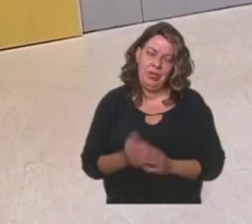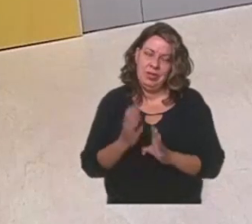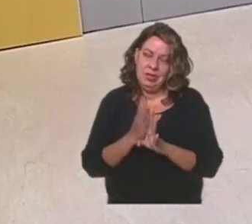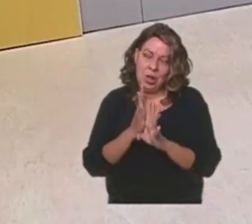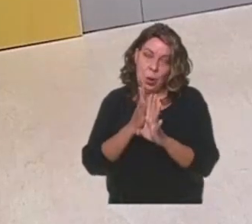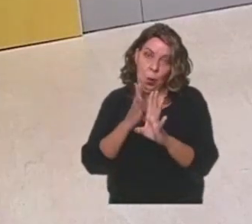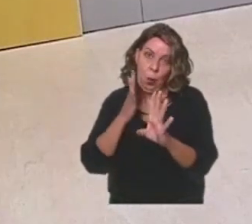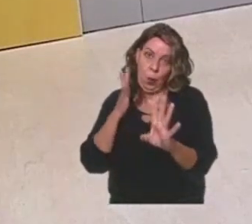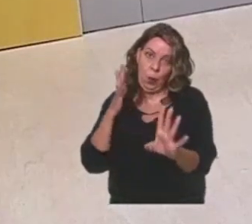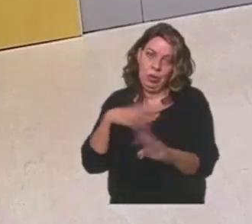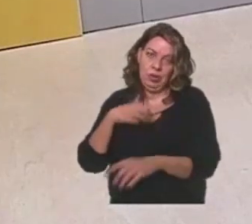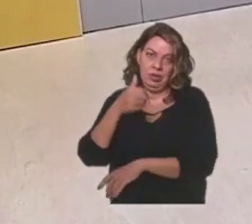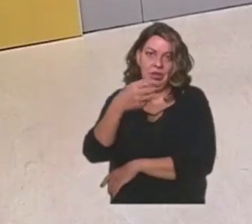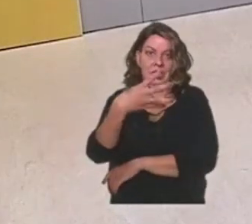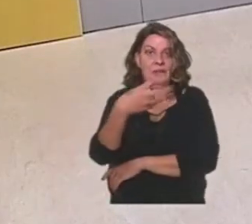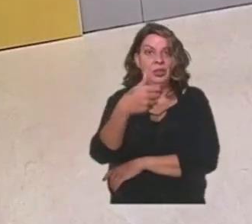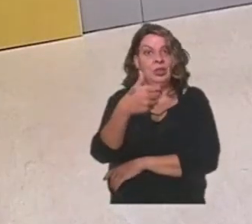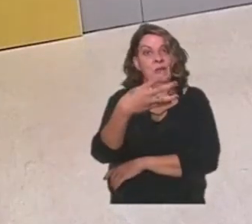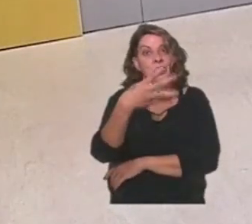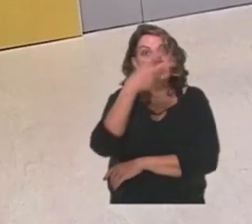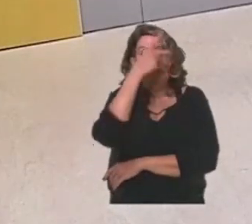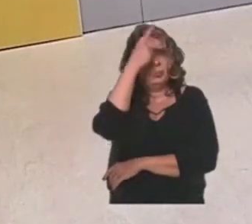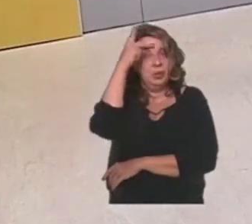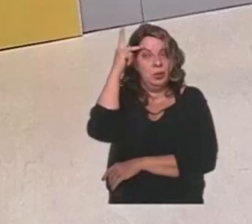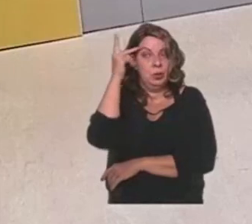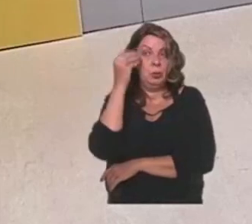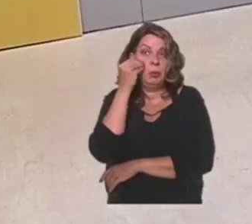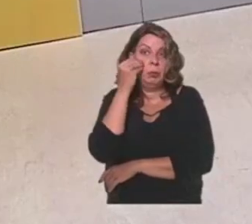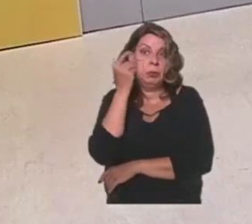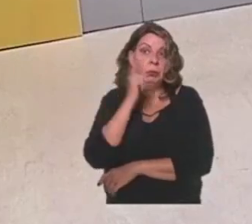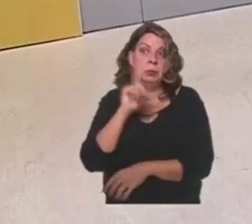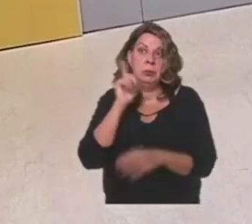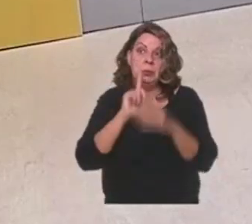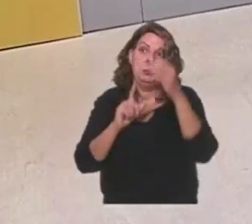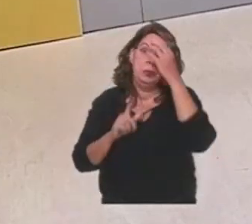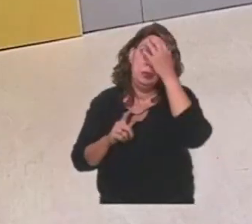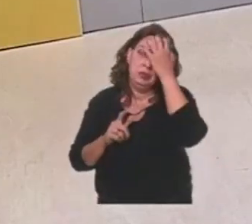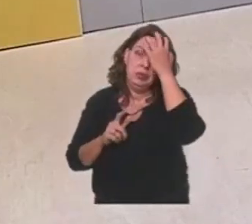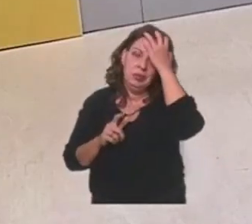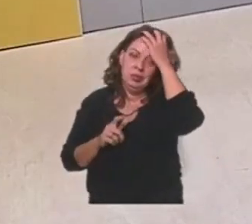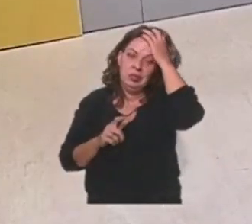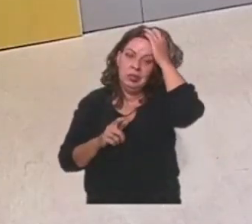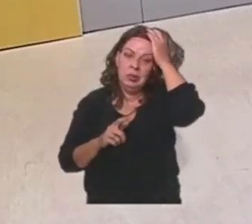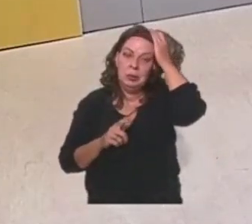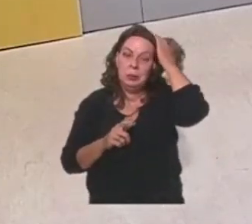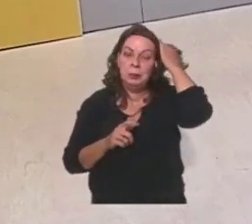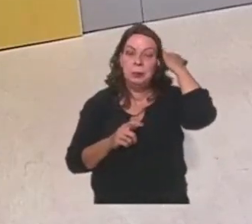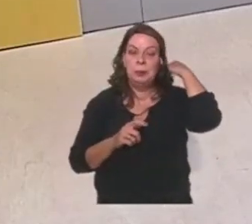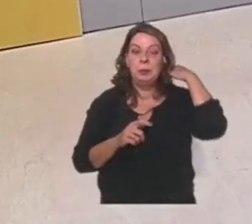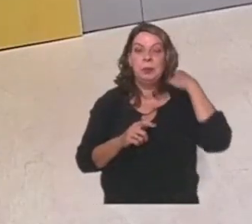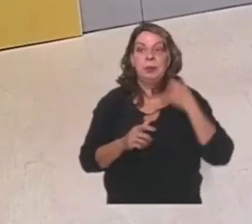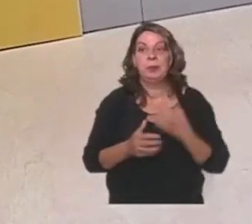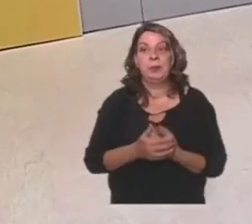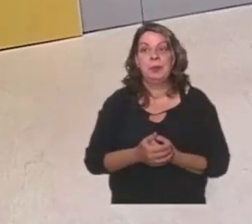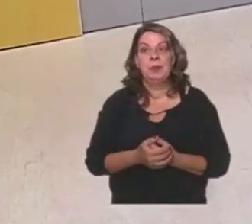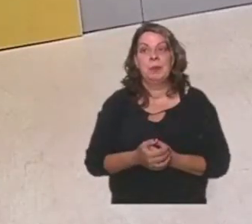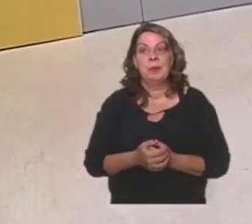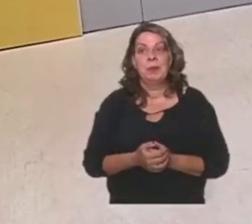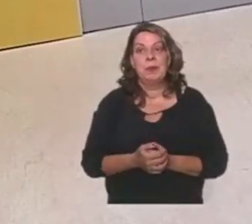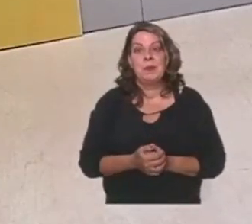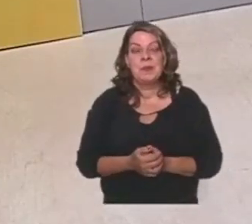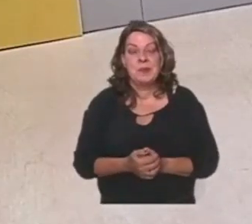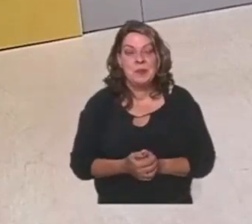Aumenta a disputa, 14 títulos com possibilidades de levar a Ford Ranger Zero. Chama mais uma bolinha, Rose. Olha só,